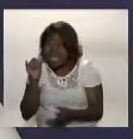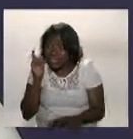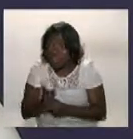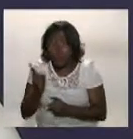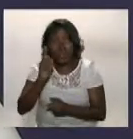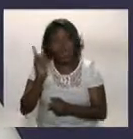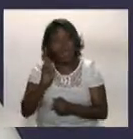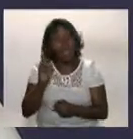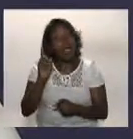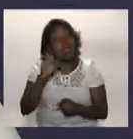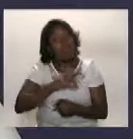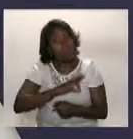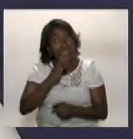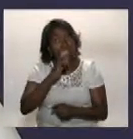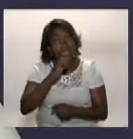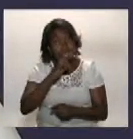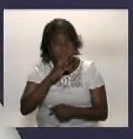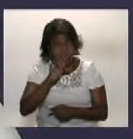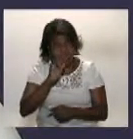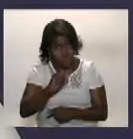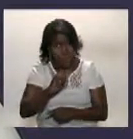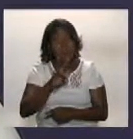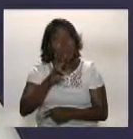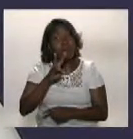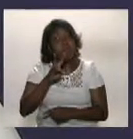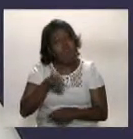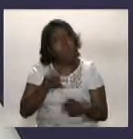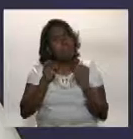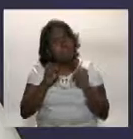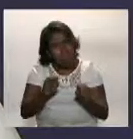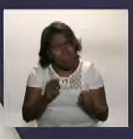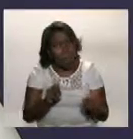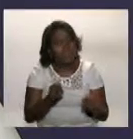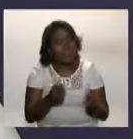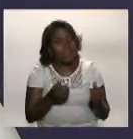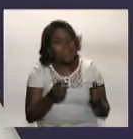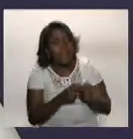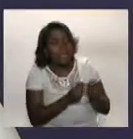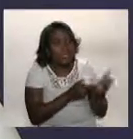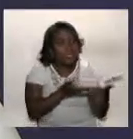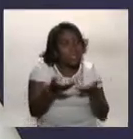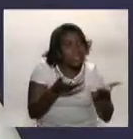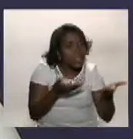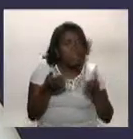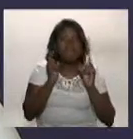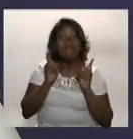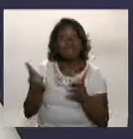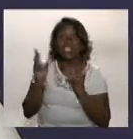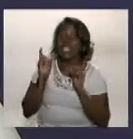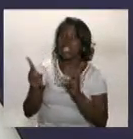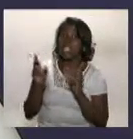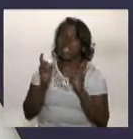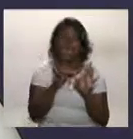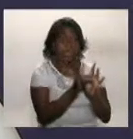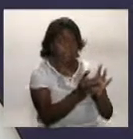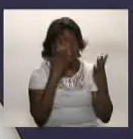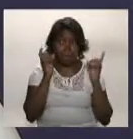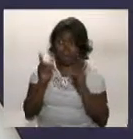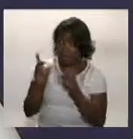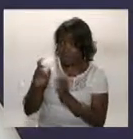Laranjeiras comprando bicicletas para a Polícia Militar, para que a Polícia Militar pudesse fazer um patrulhamento